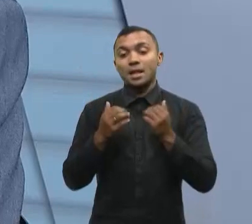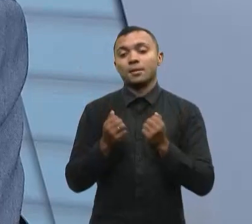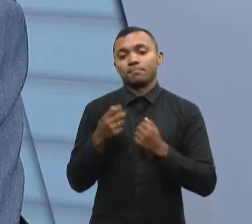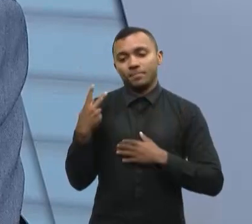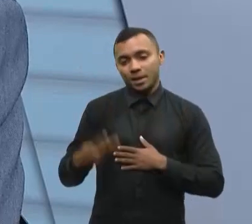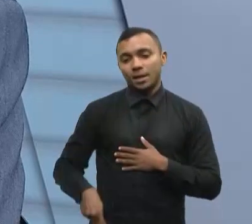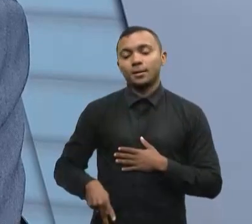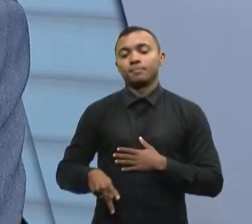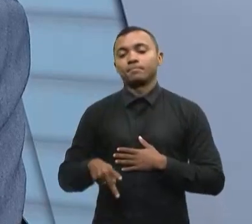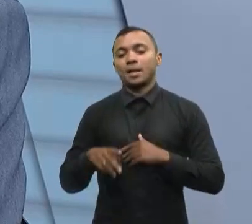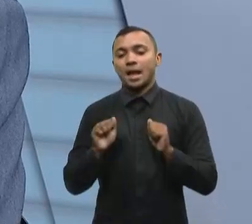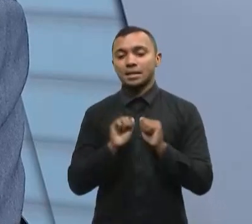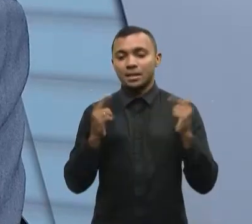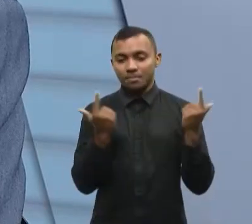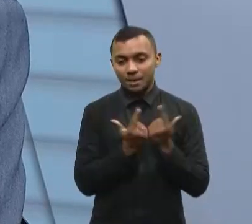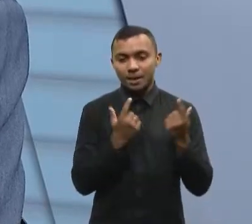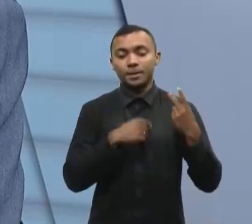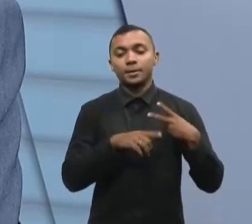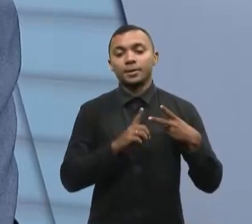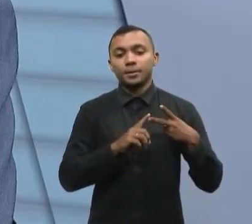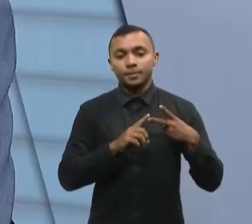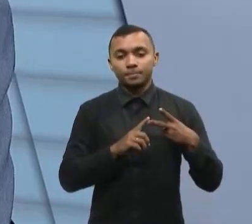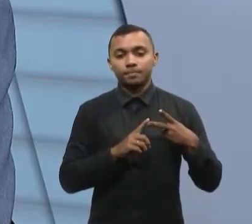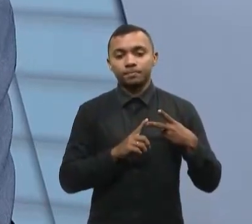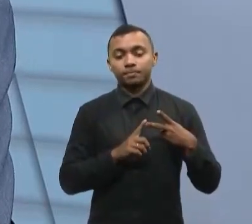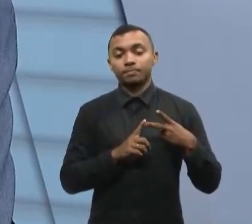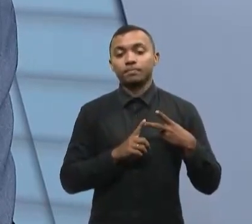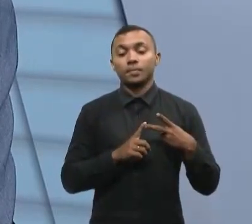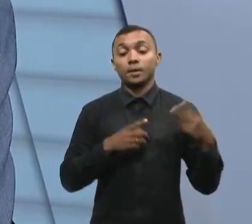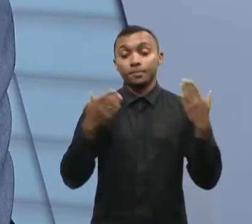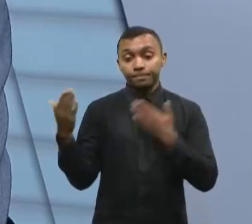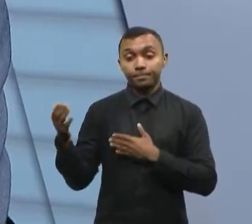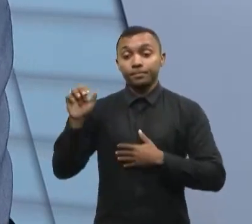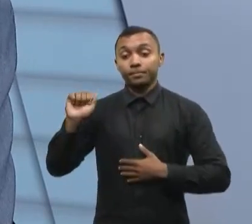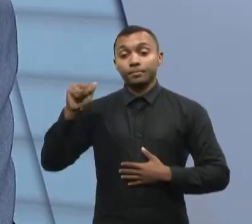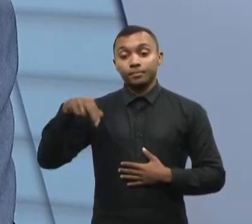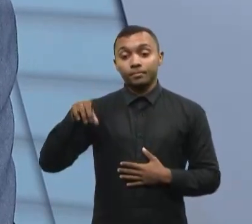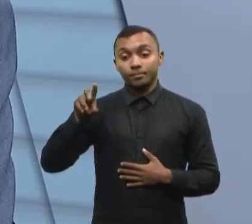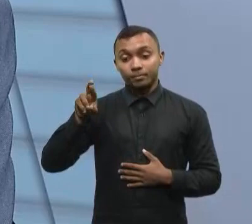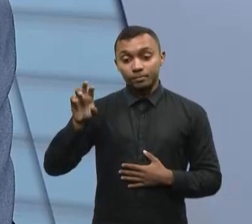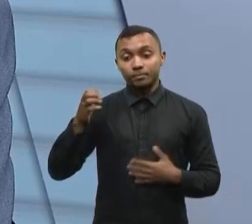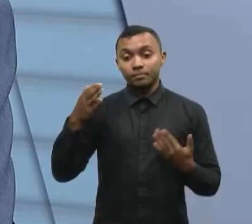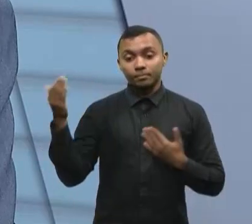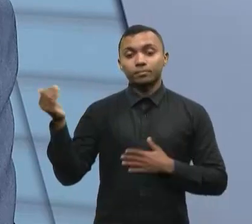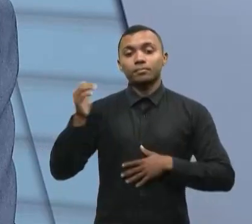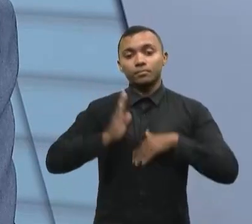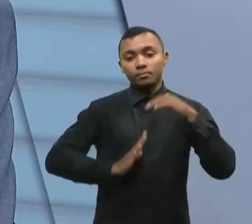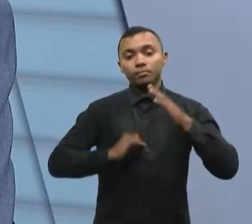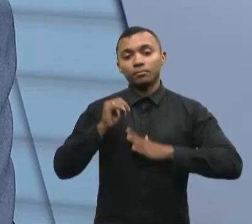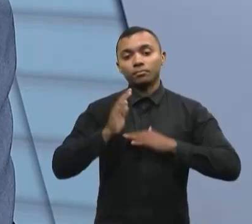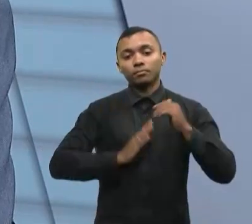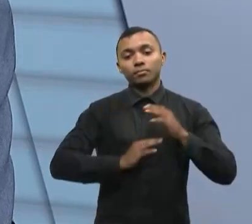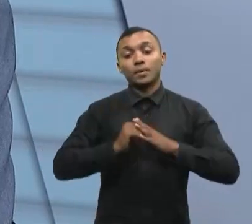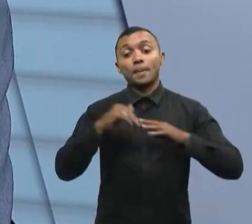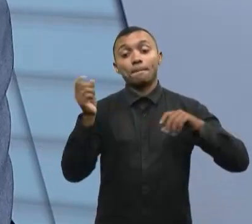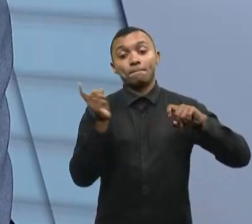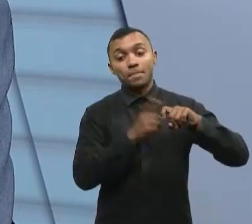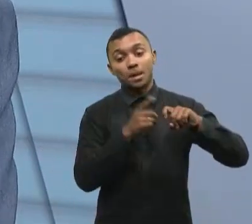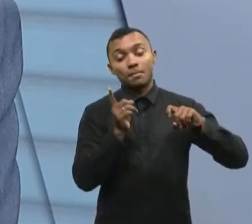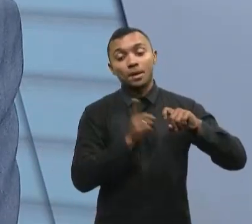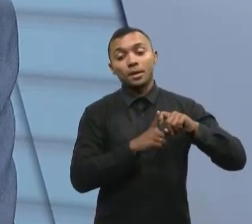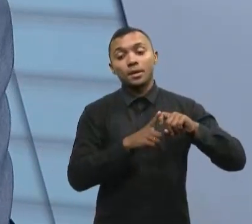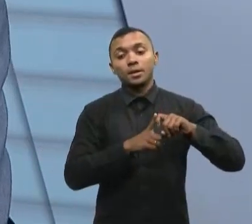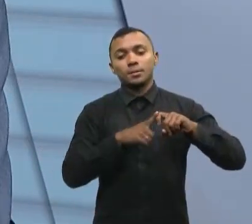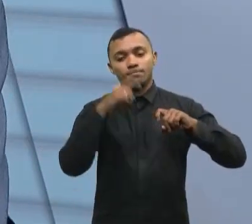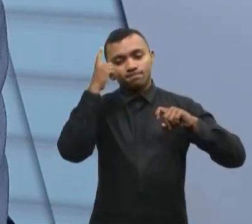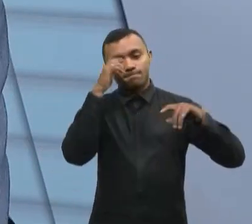Assembleia, psicóloga clínica e é gestalt terapeuta. E o nosso querido doutor André Manganelli, que é neuropediatra